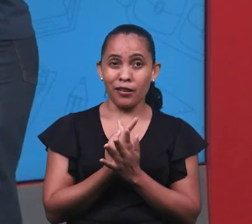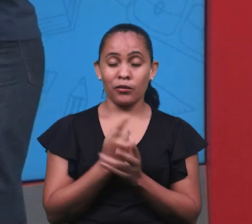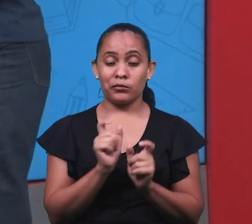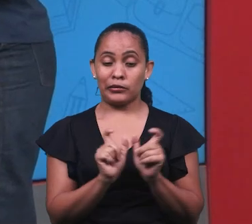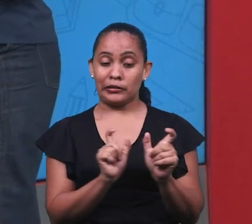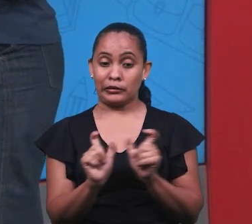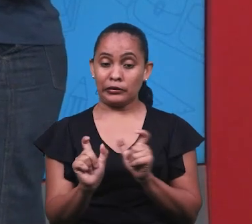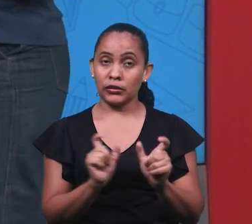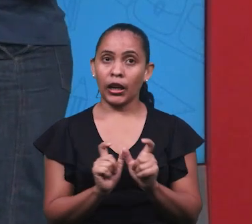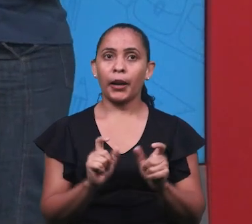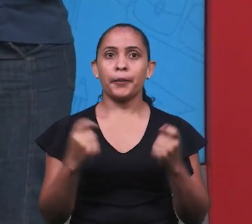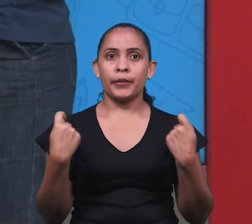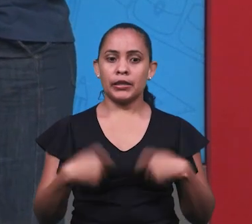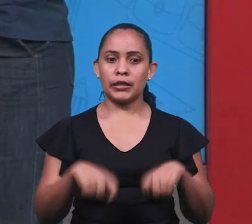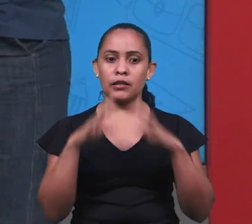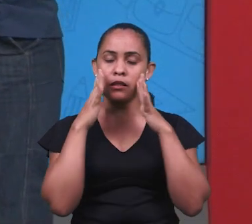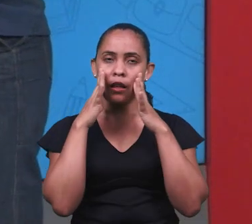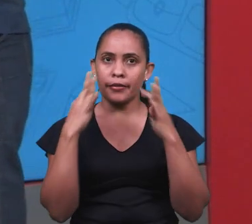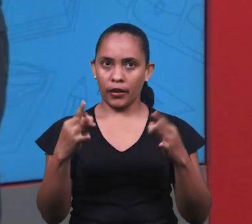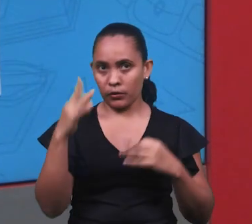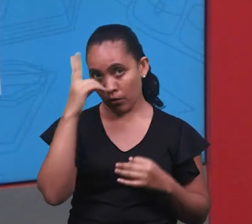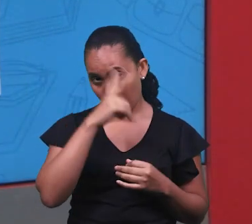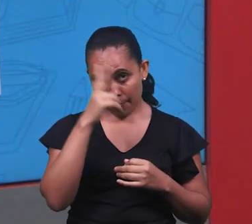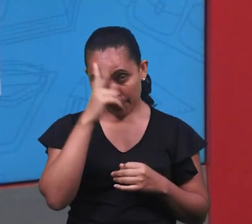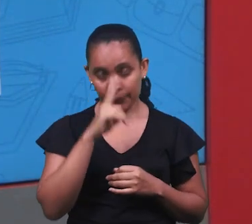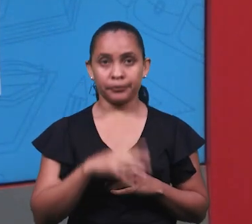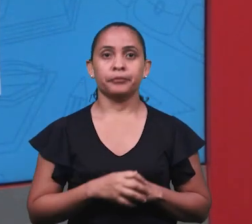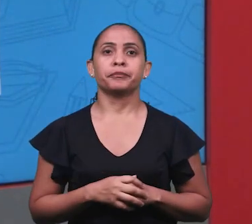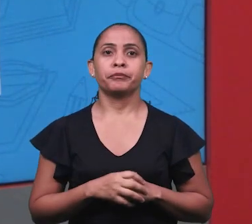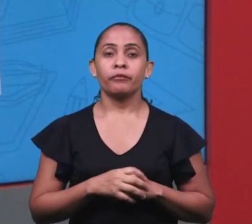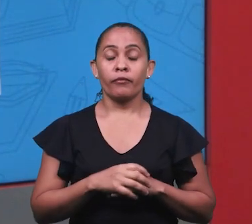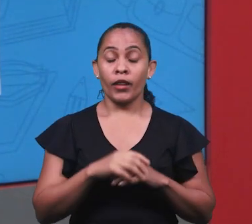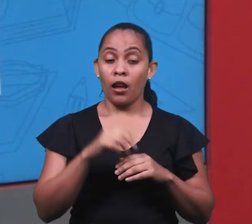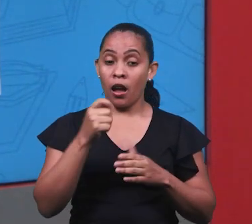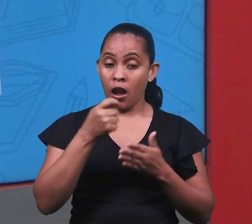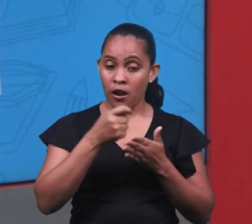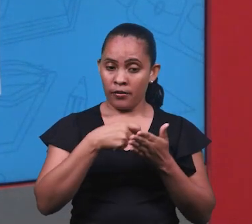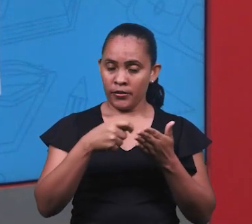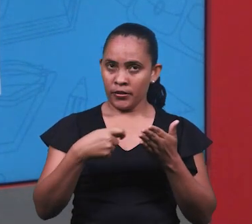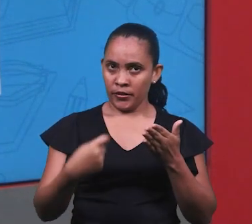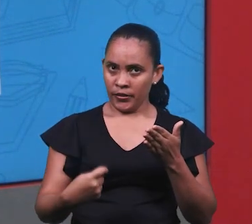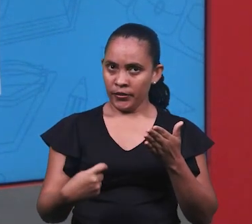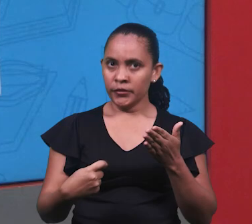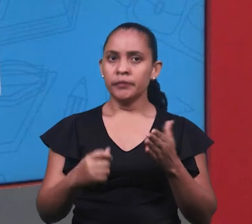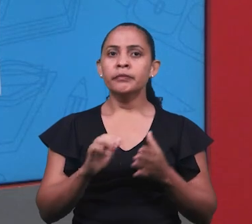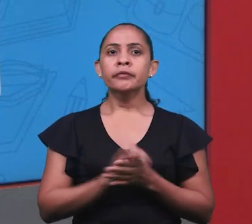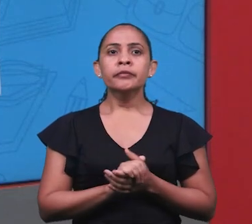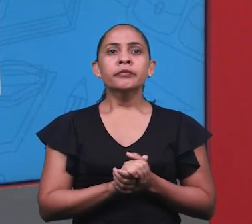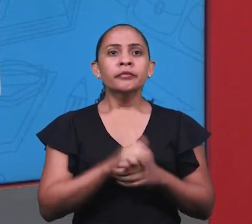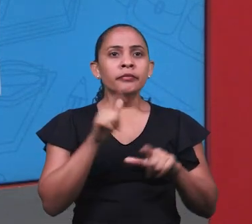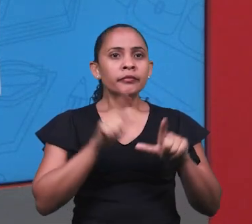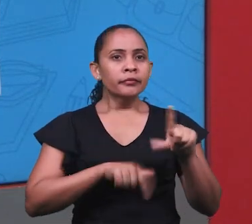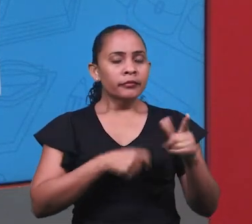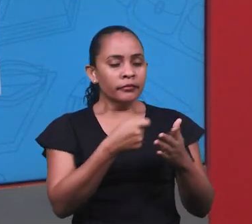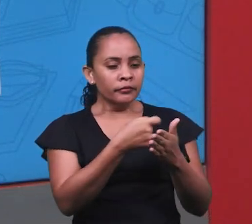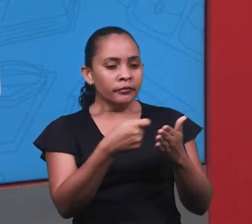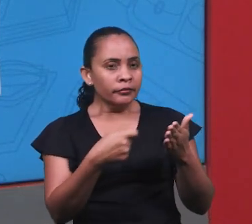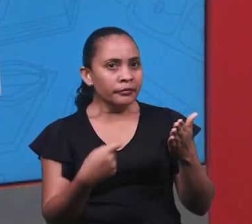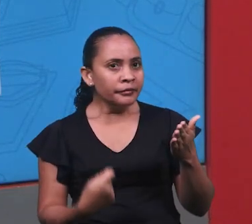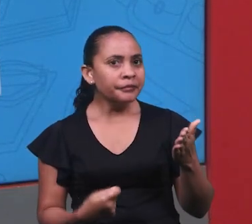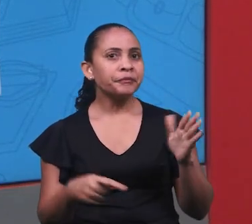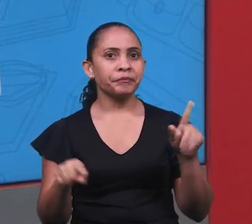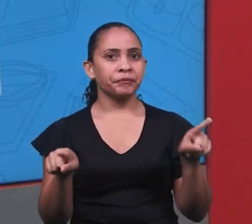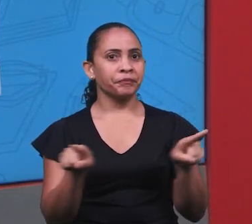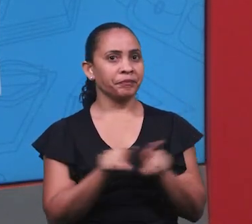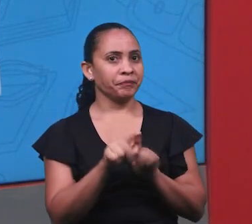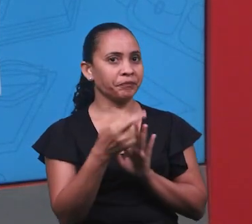estar atento aos seguintes aspectos. Lembra? Convenção da escrita, só o primeiro tópico. As questões gramaticais, escolha de